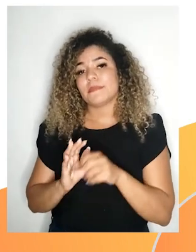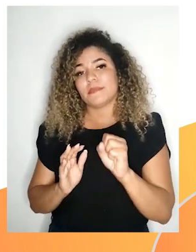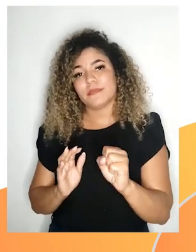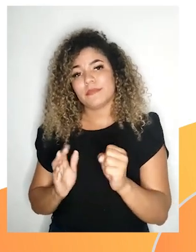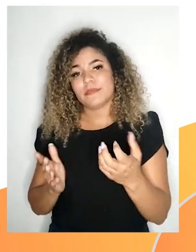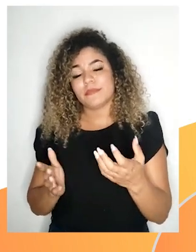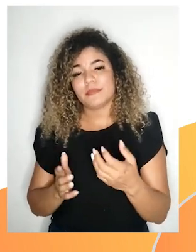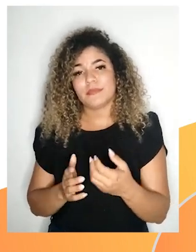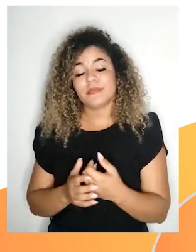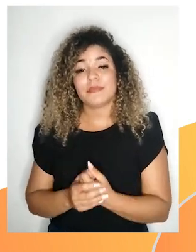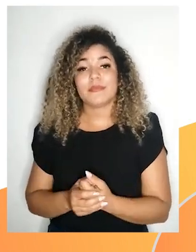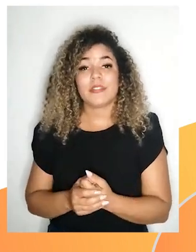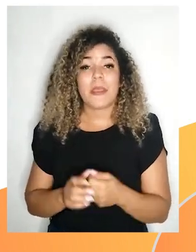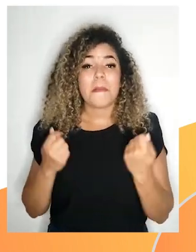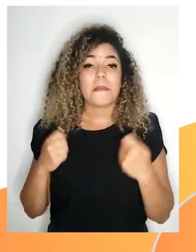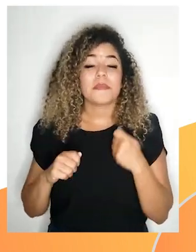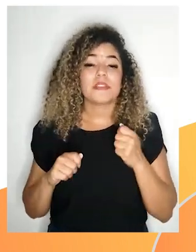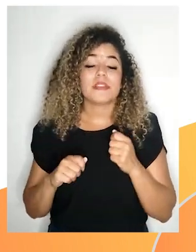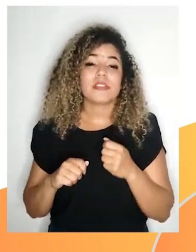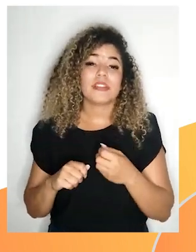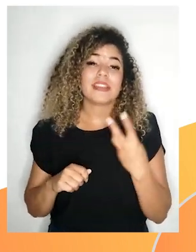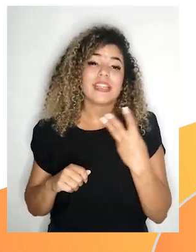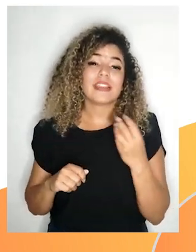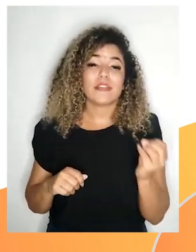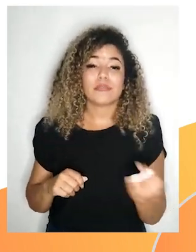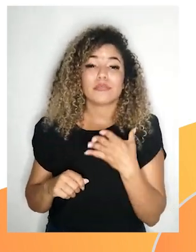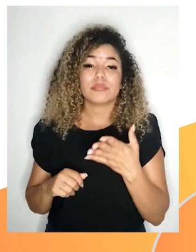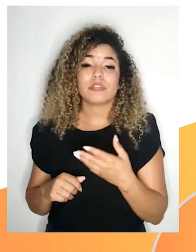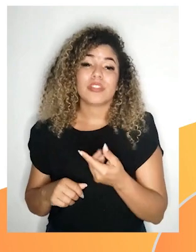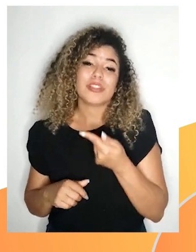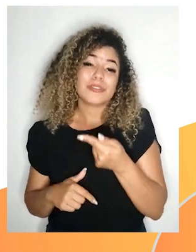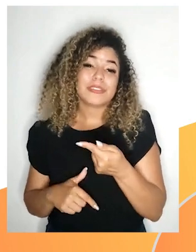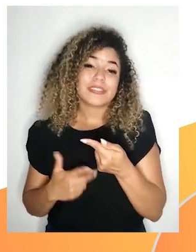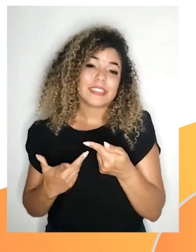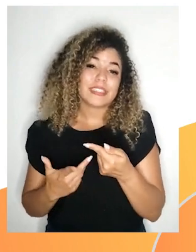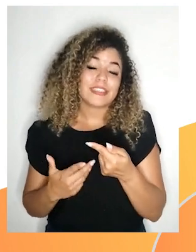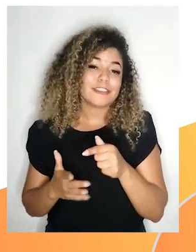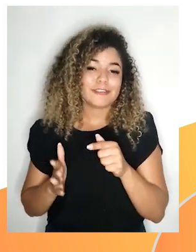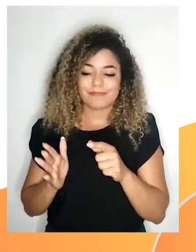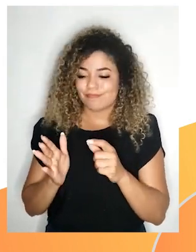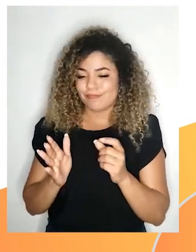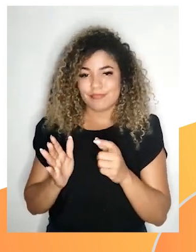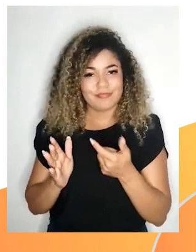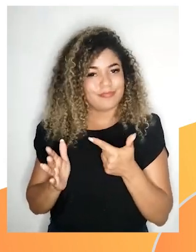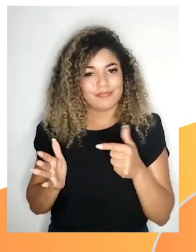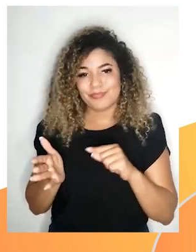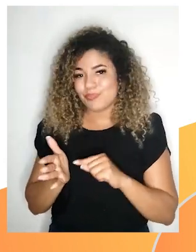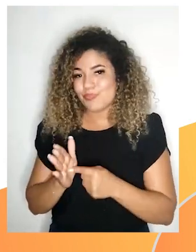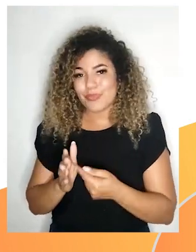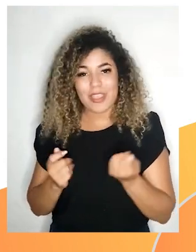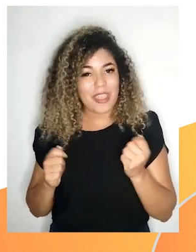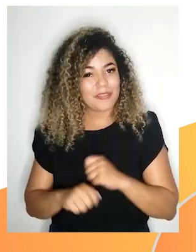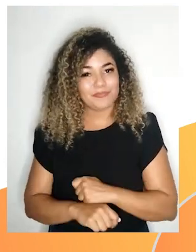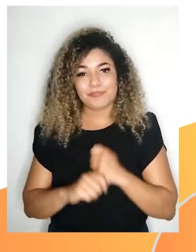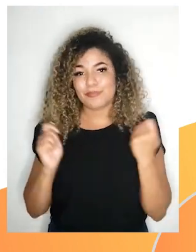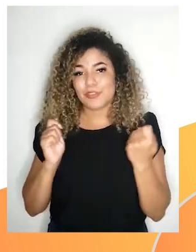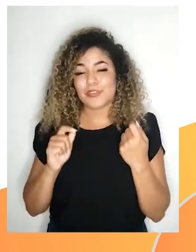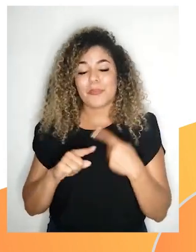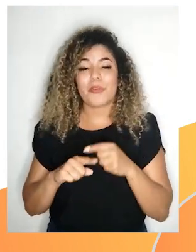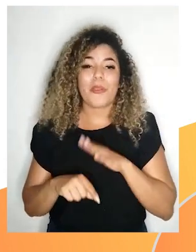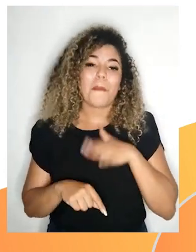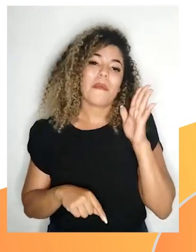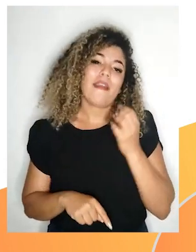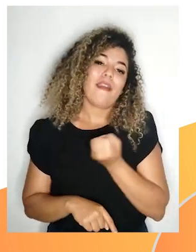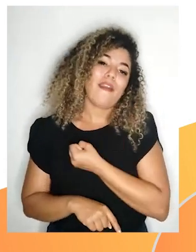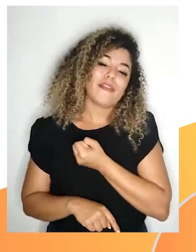1 é 0. Precisaríamos na terceira rodada tirar o número 7. E aí, esse número 7 ele é impossível, já que o maior possível